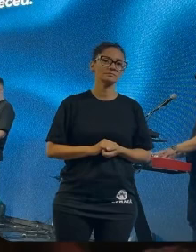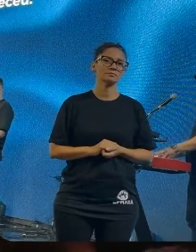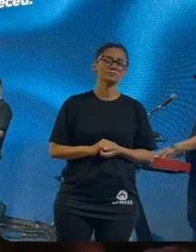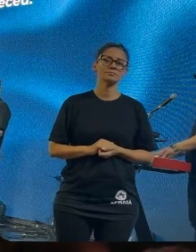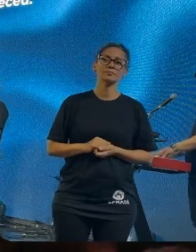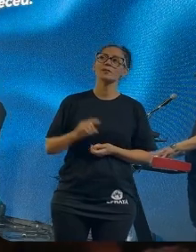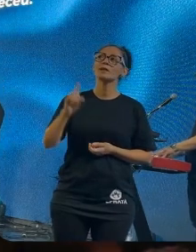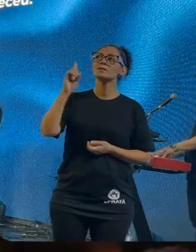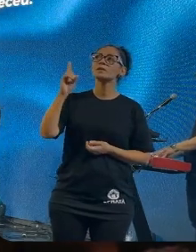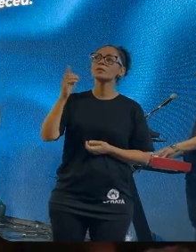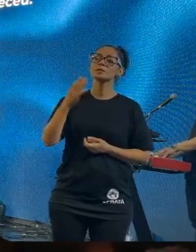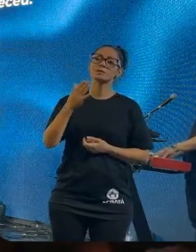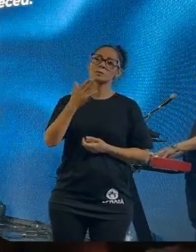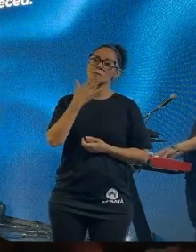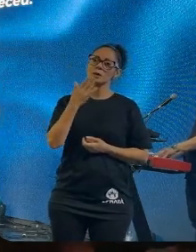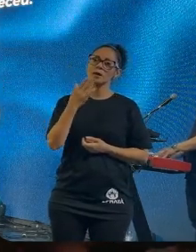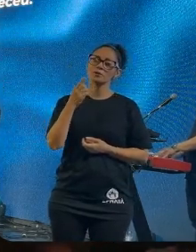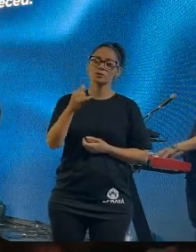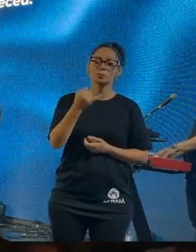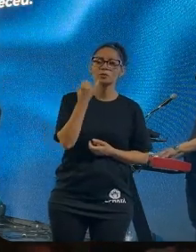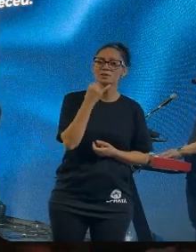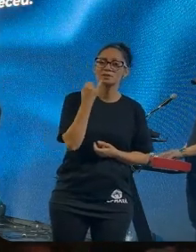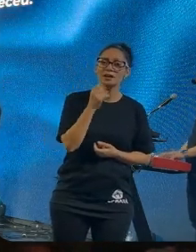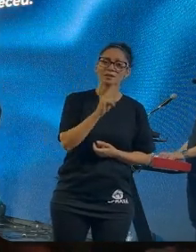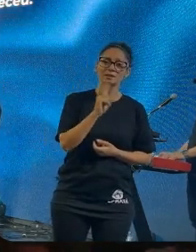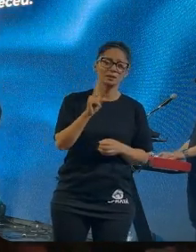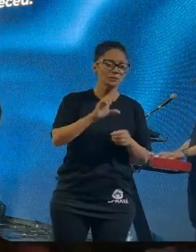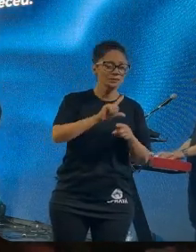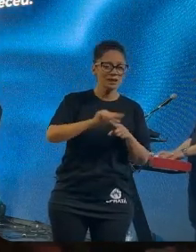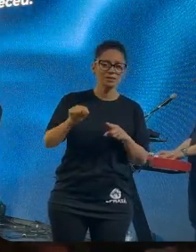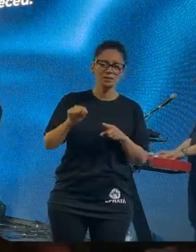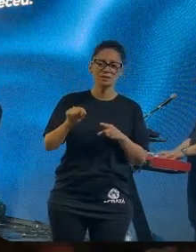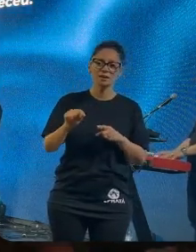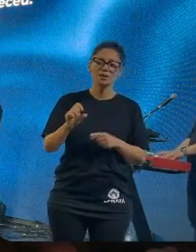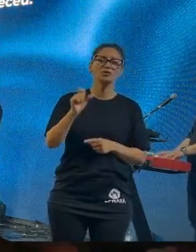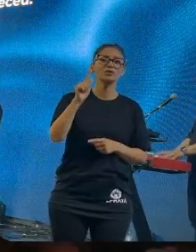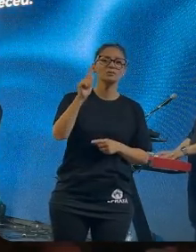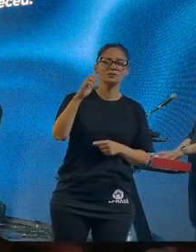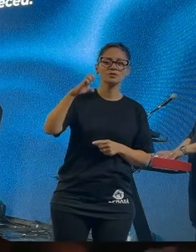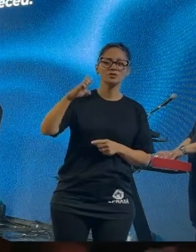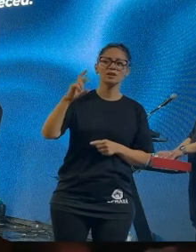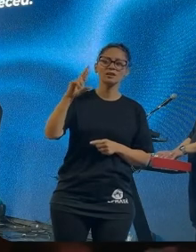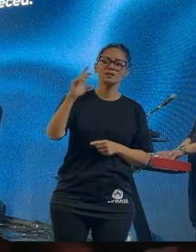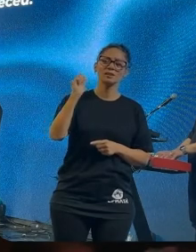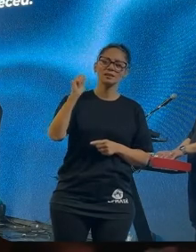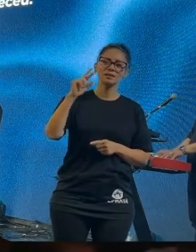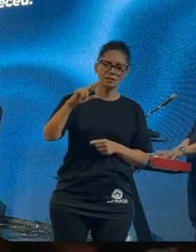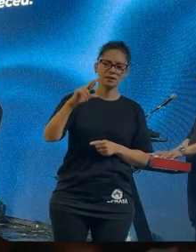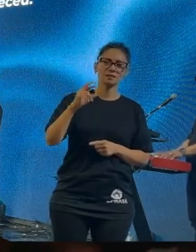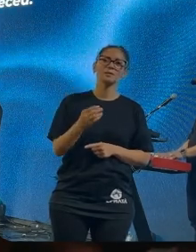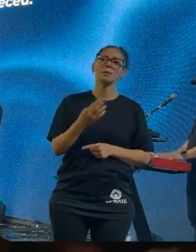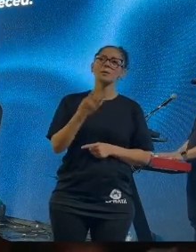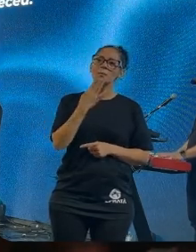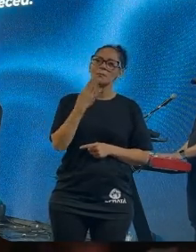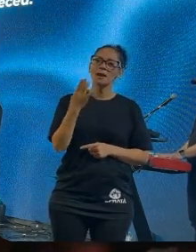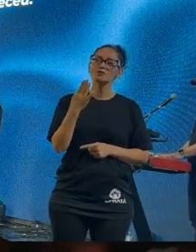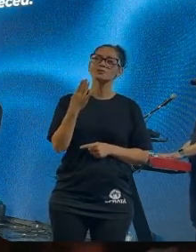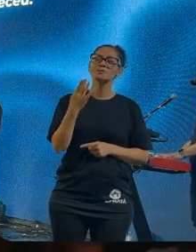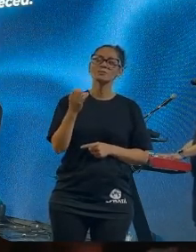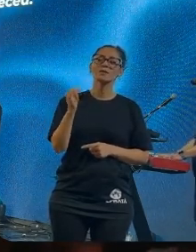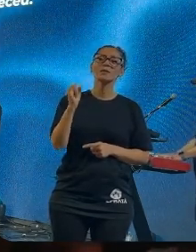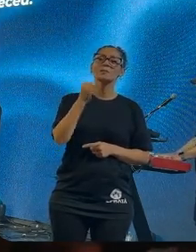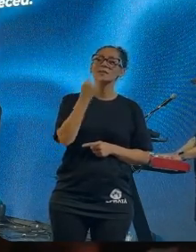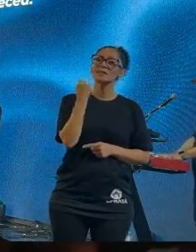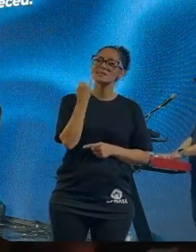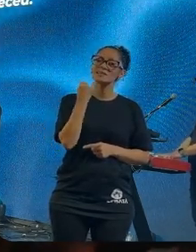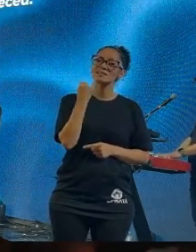Deus pede para Isaac não sair de Gerar. Abimeleque, o rei dos filisteus, pede para Isaac sair de Gerar.